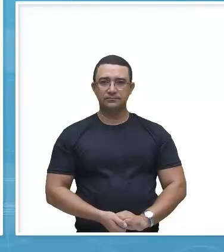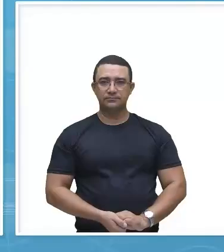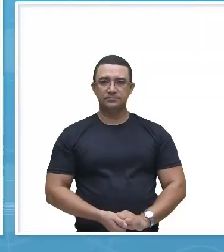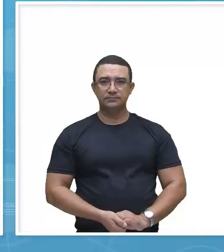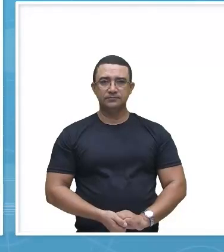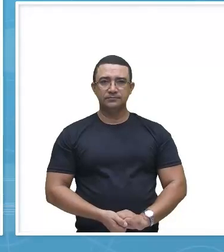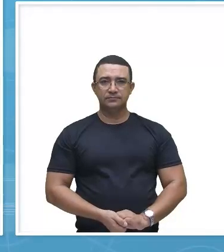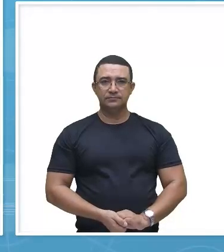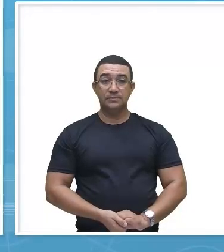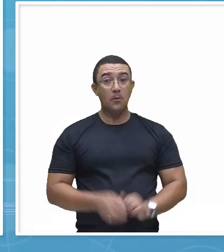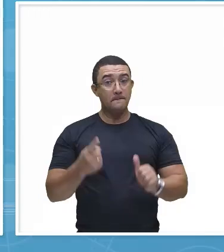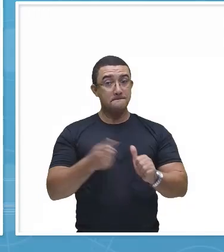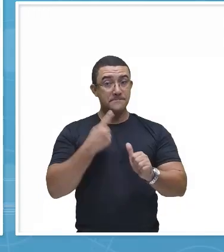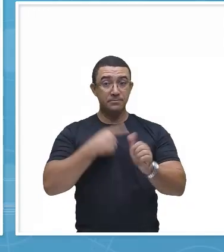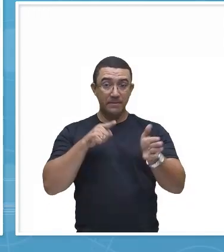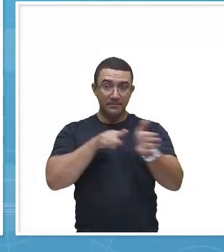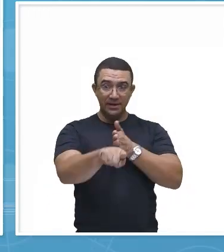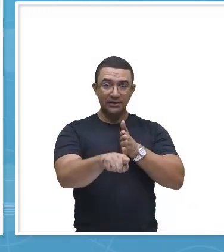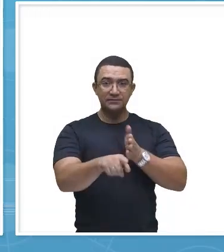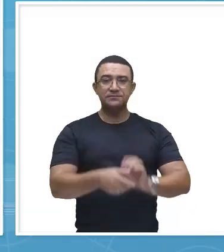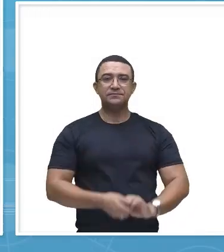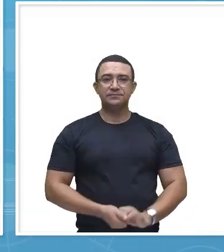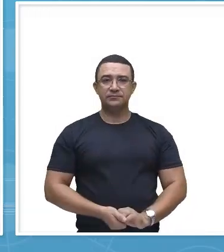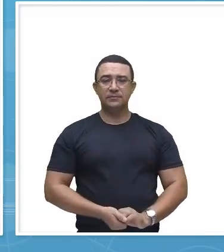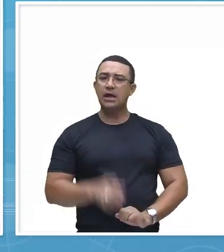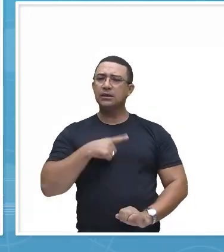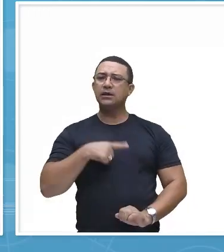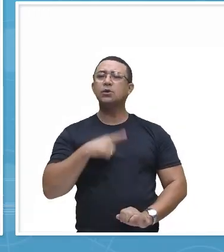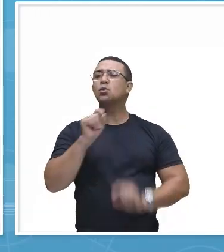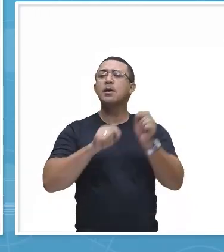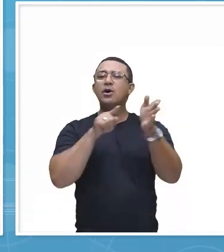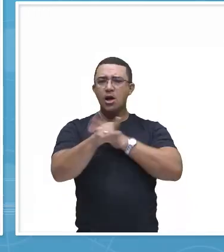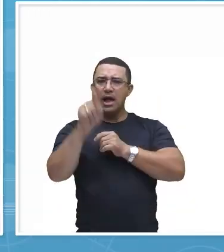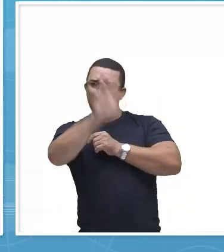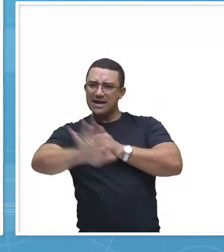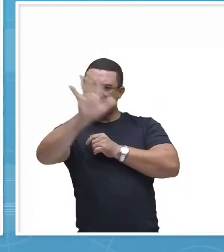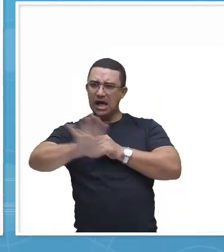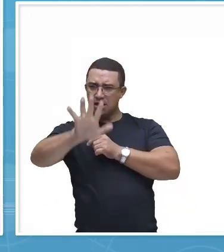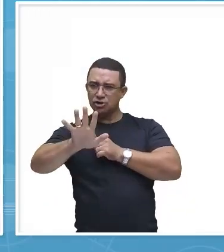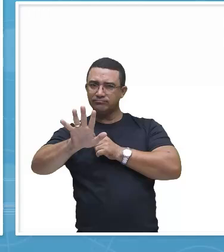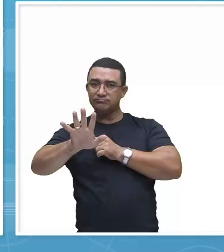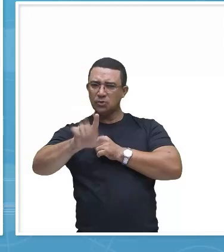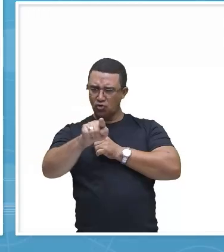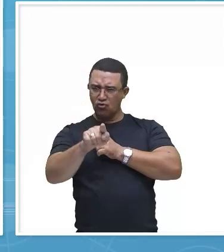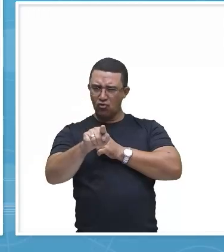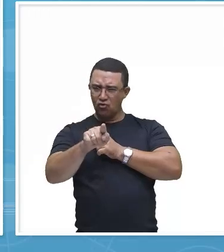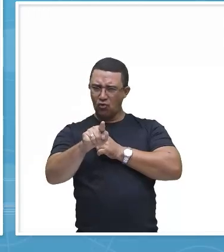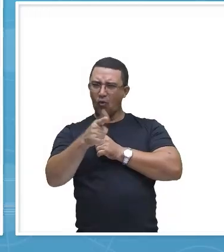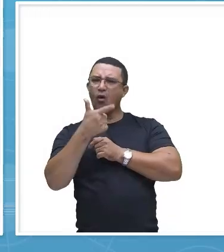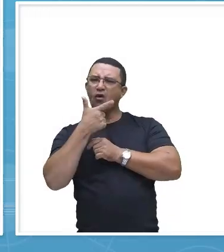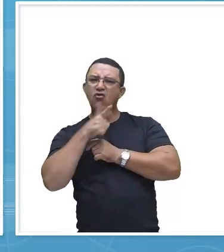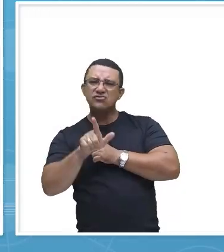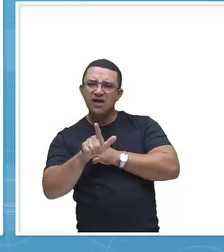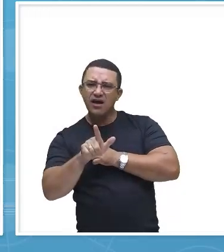Muito bem. Na primeira questão, nós temos a seguinte pergunta. Na paisagem ao lado, você consegue perceber algum tipo